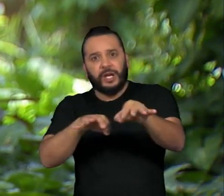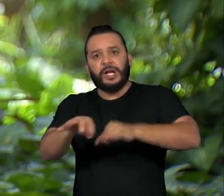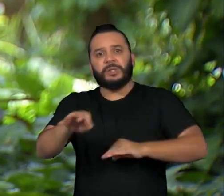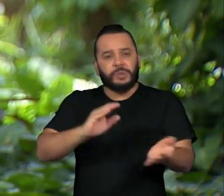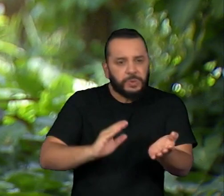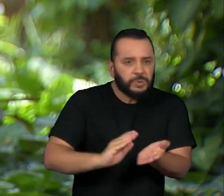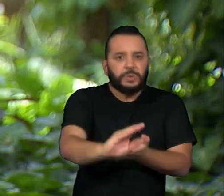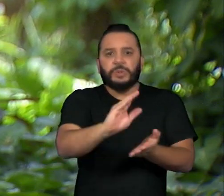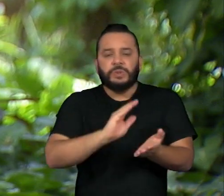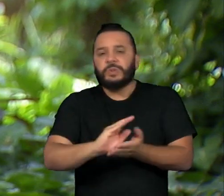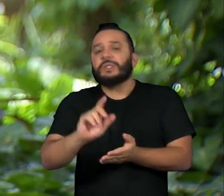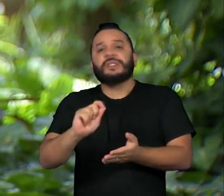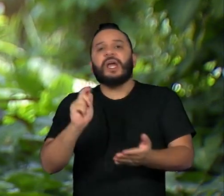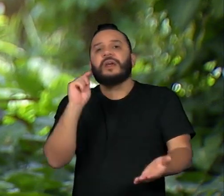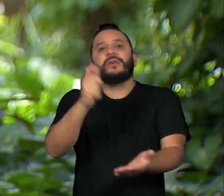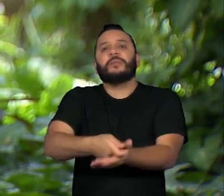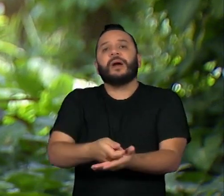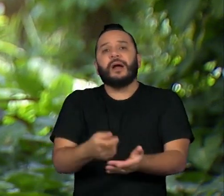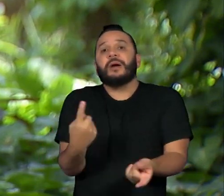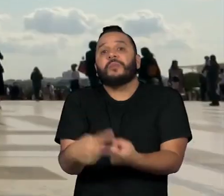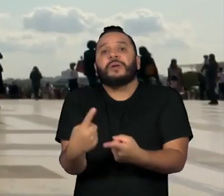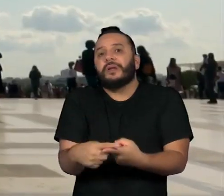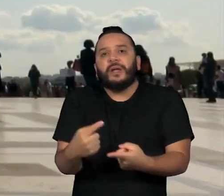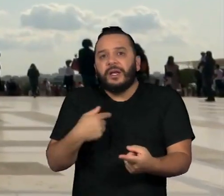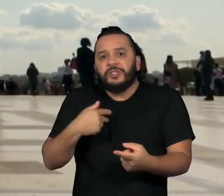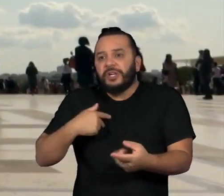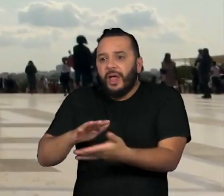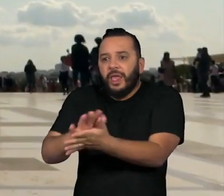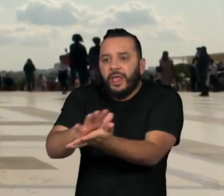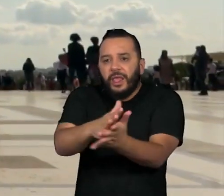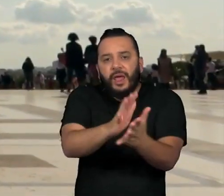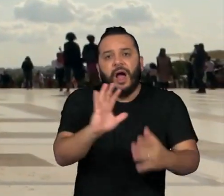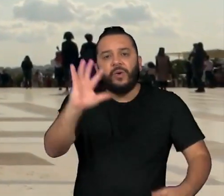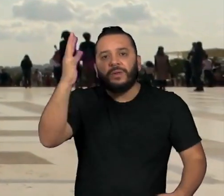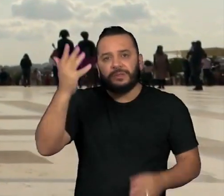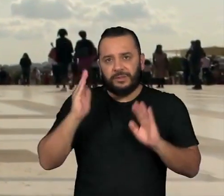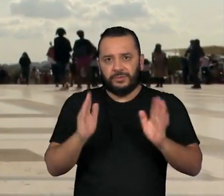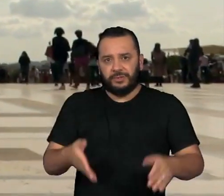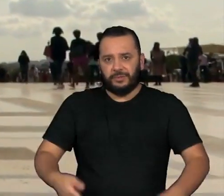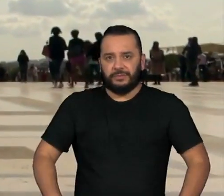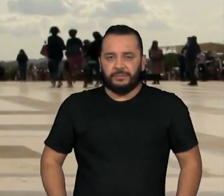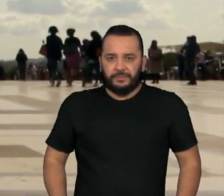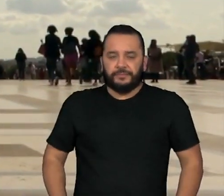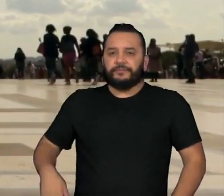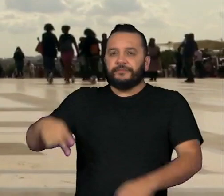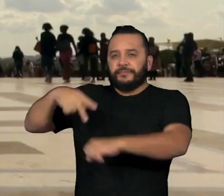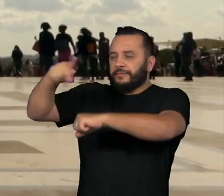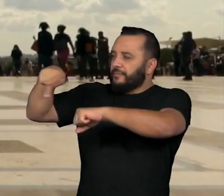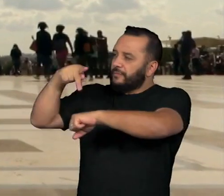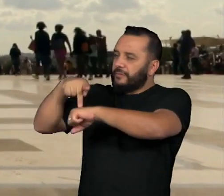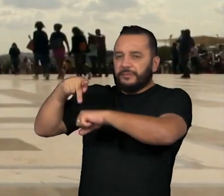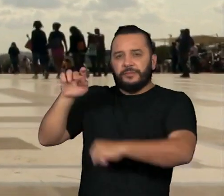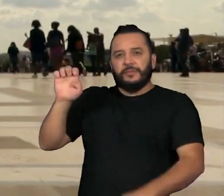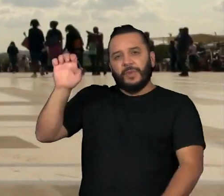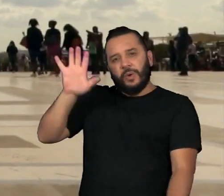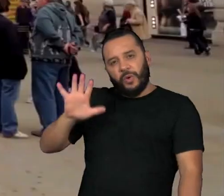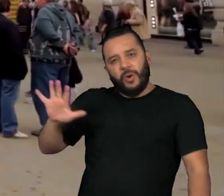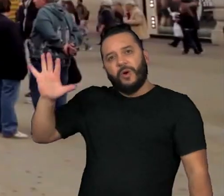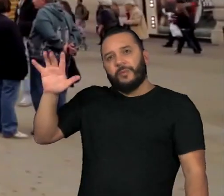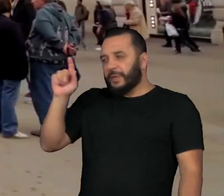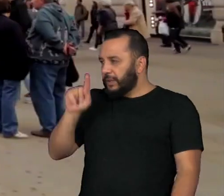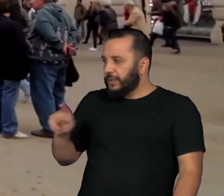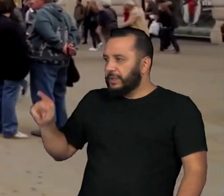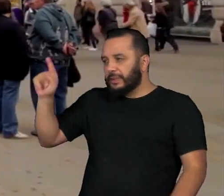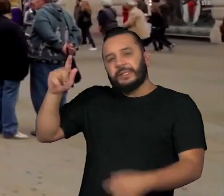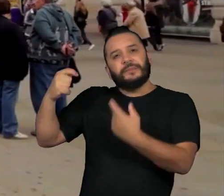os estragos que já estão acontecendo? E os países europeus erraram em não avançar e apostar em